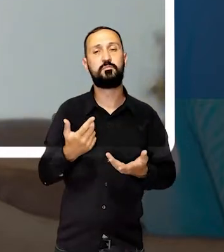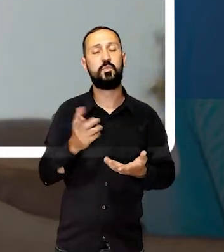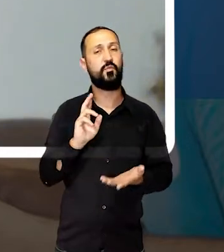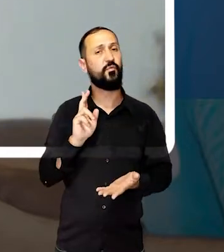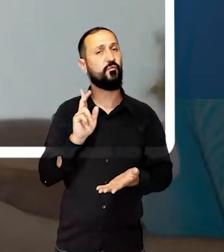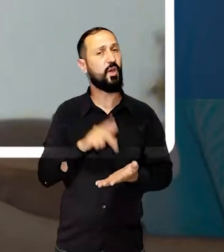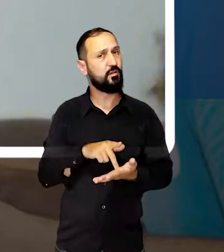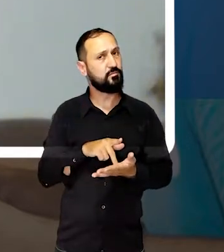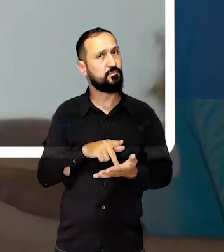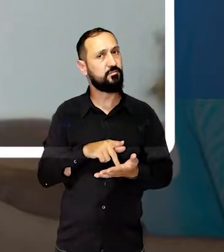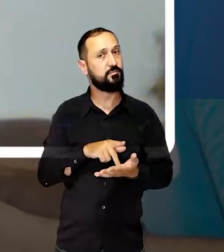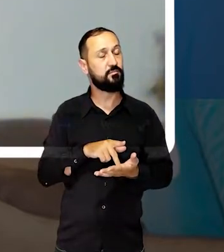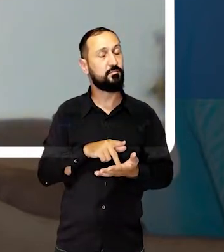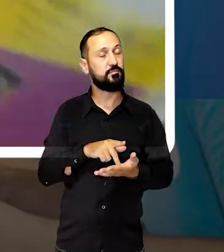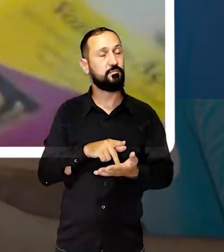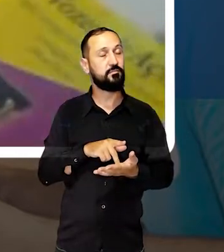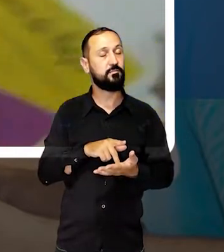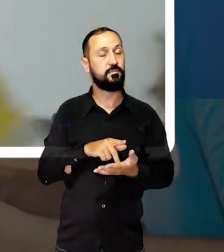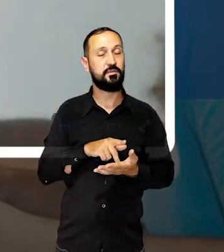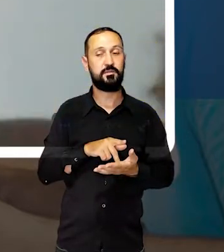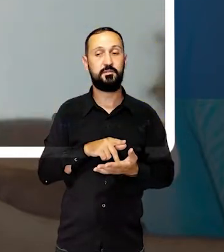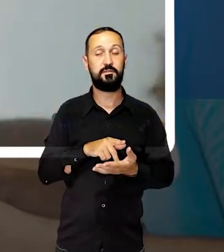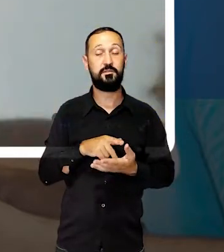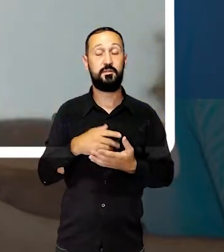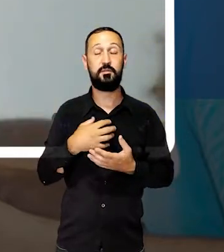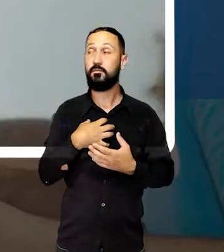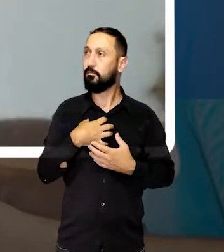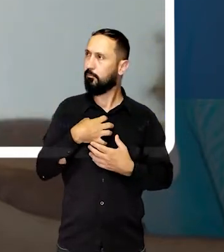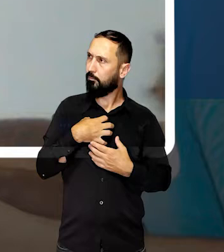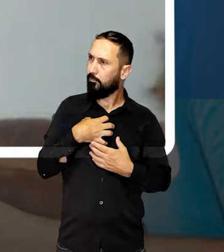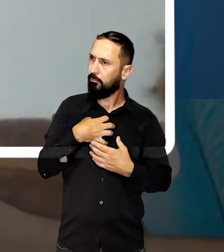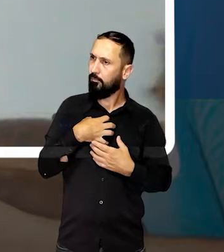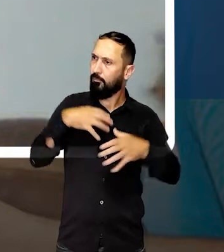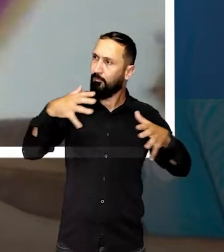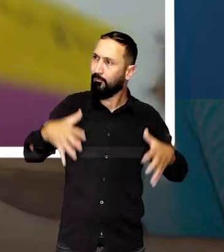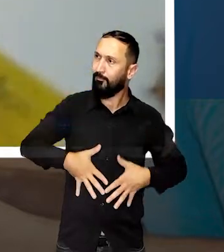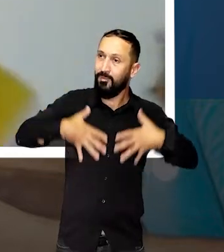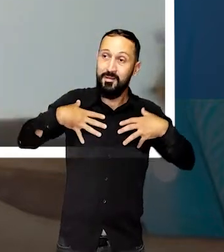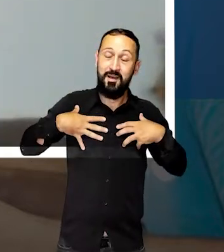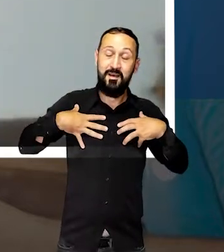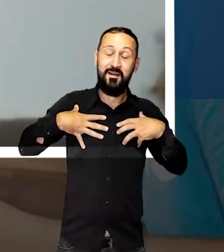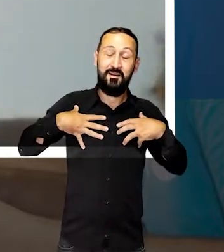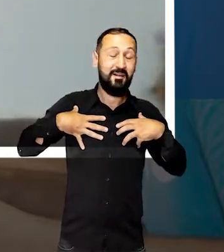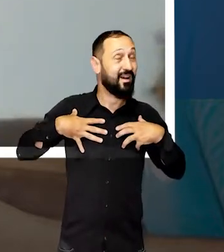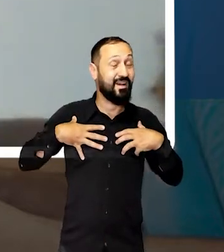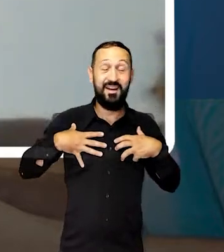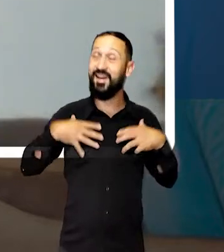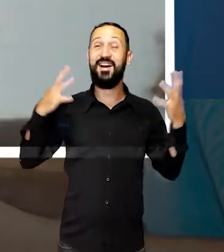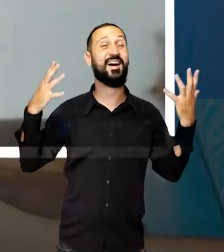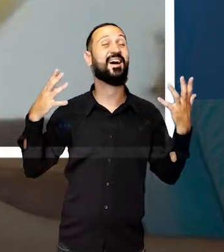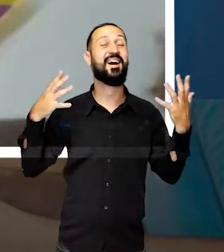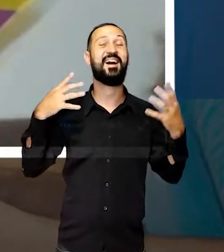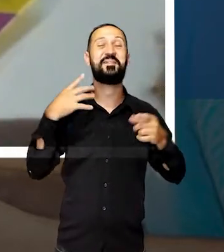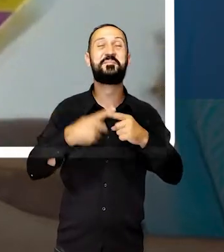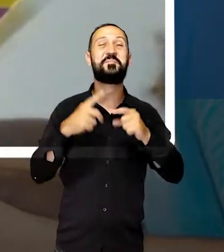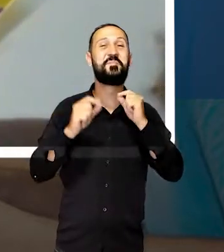eu realmente explodi de alegria. Nejar, o